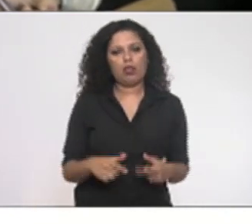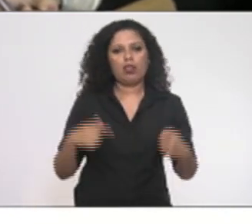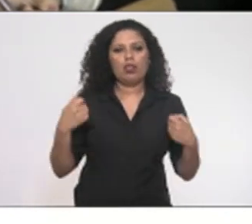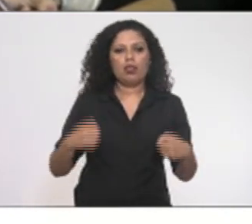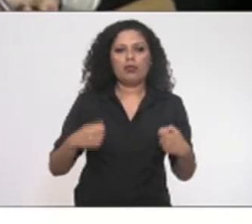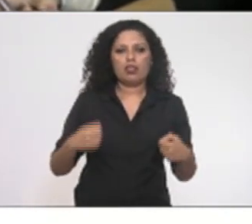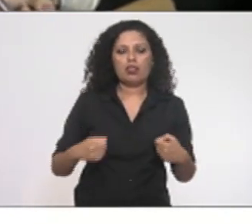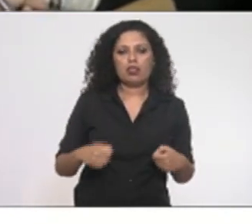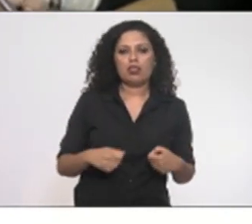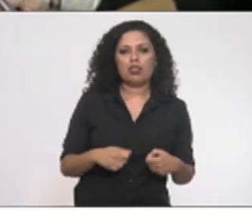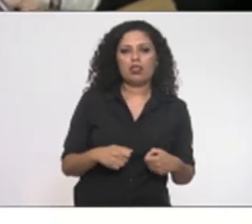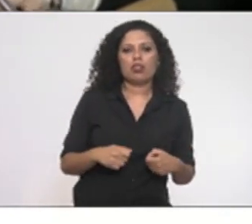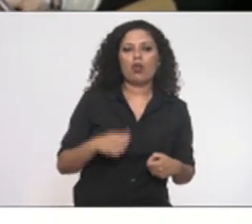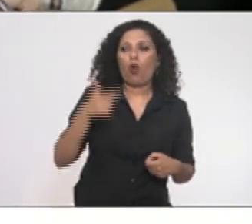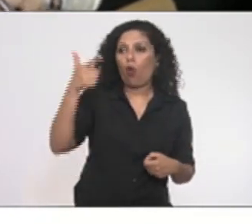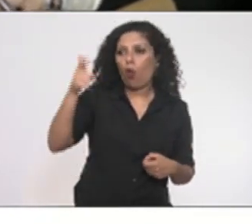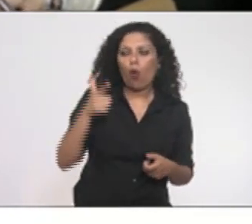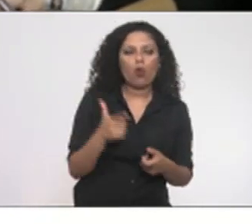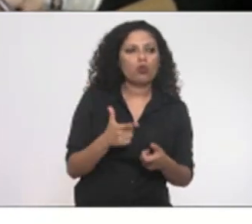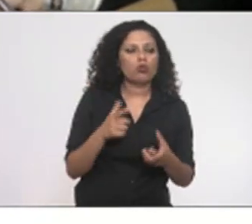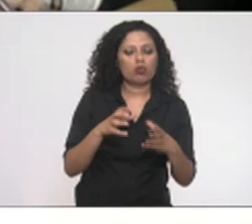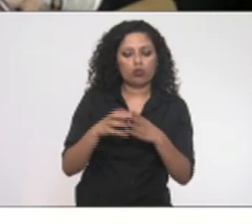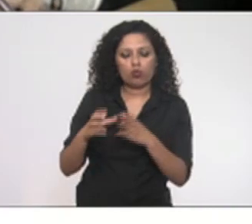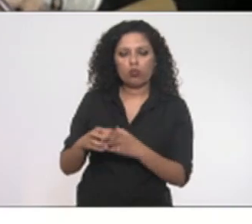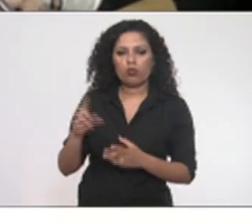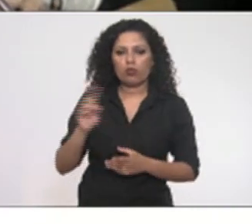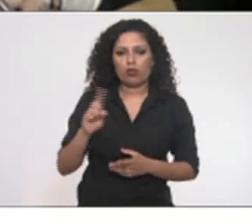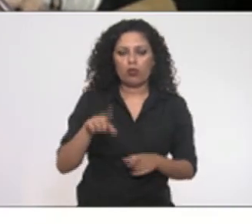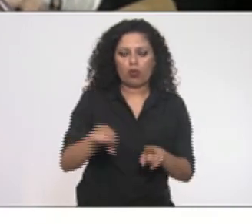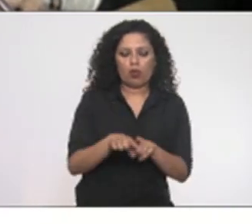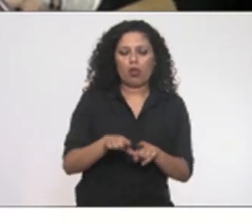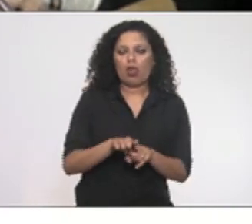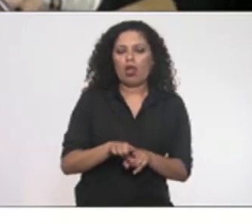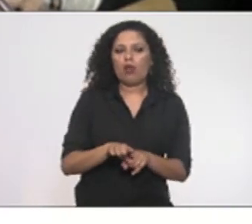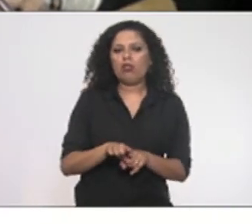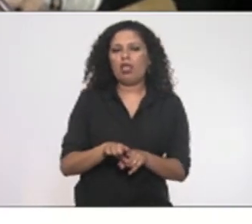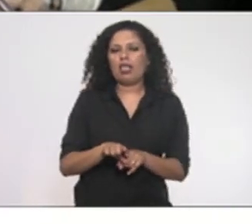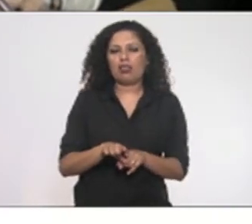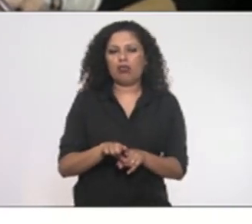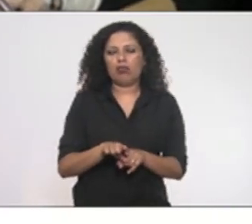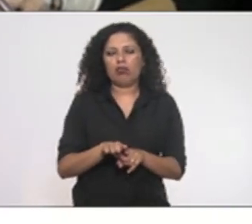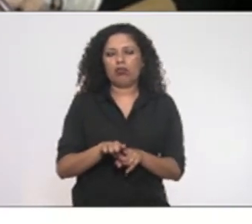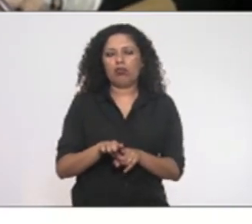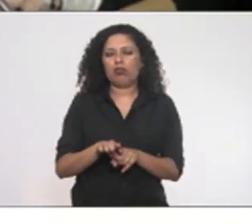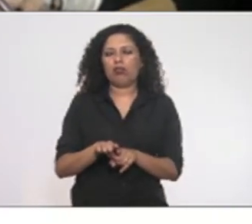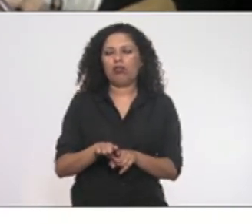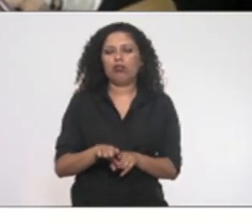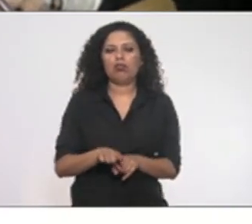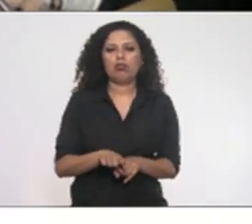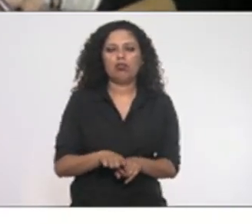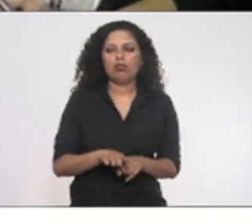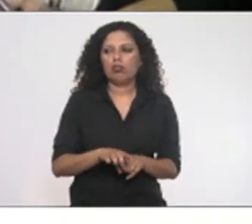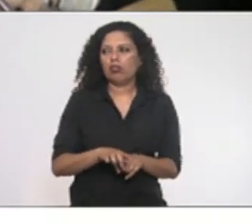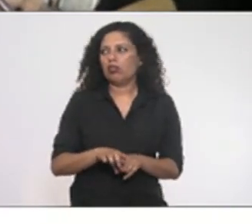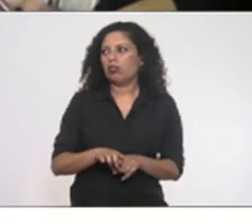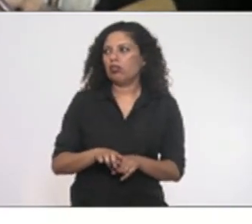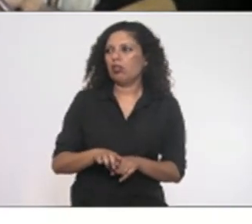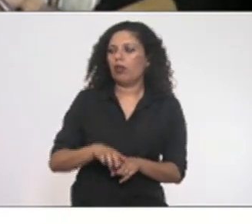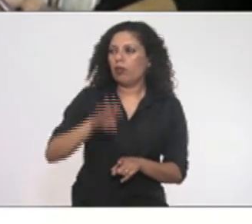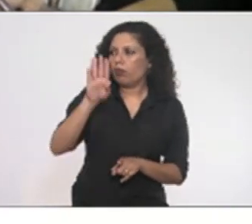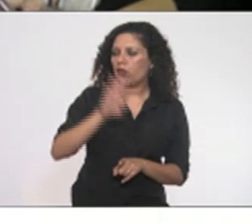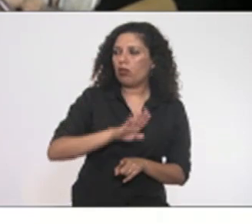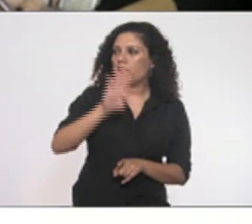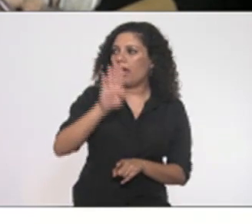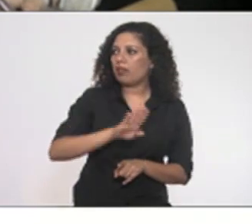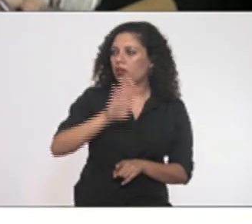ela se compromete a não contratar novos volumes. Além disso, no contrato da Bolívia, que vence no fim do ano, mas esse contrato é um contrato de